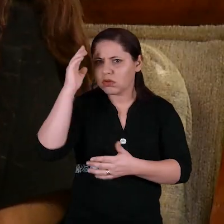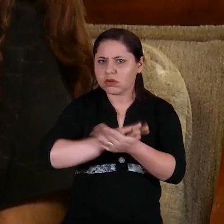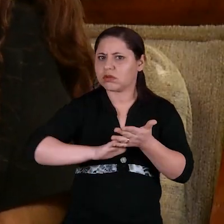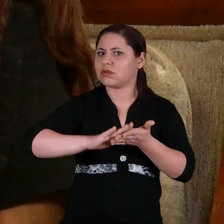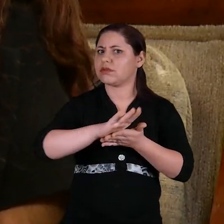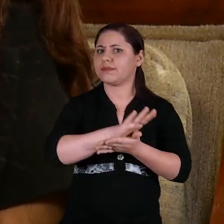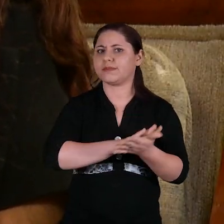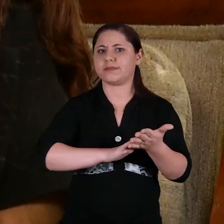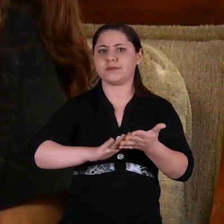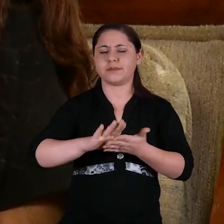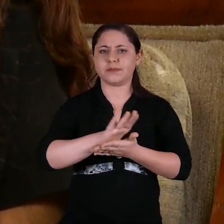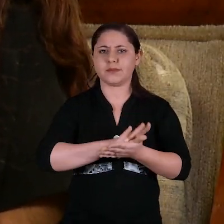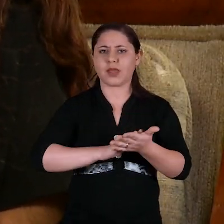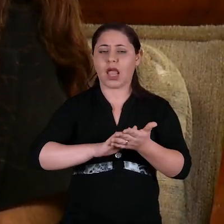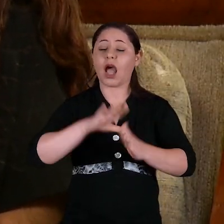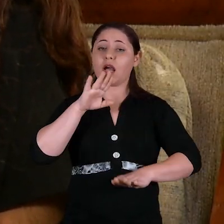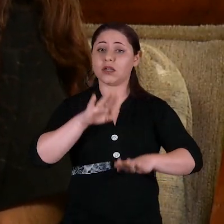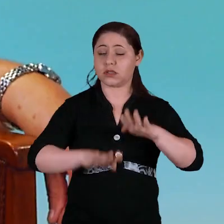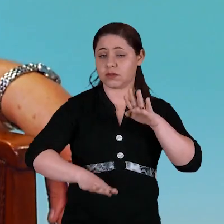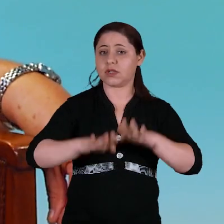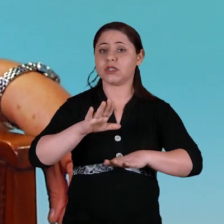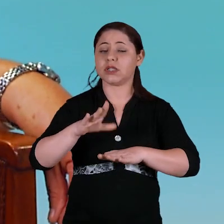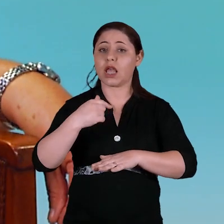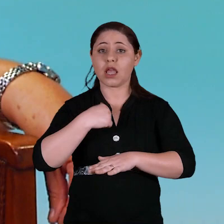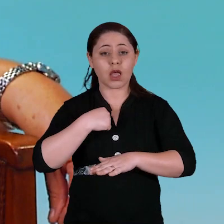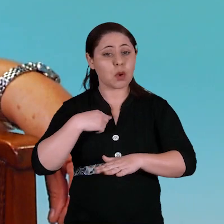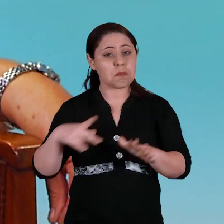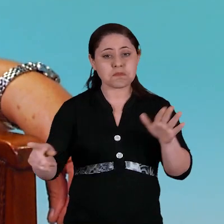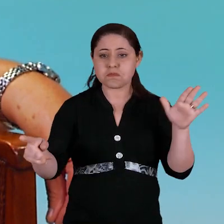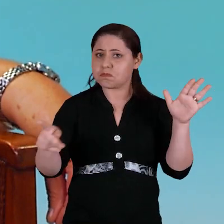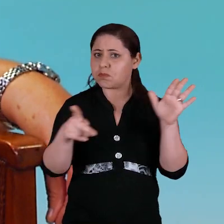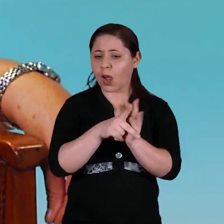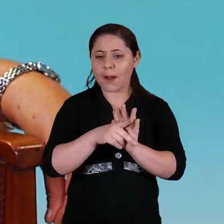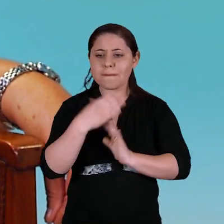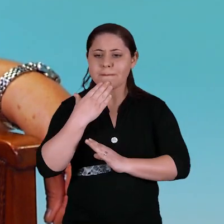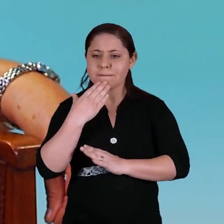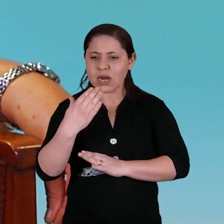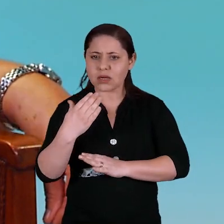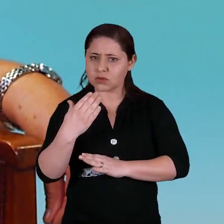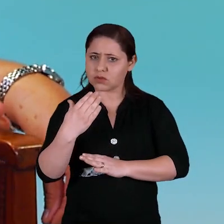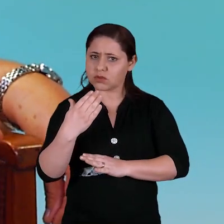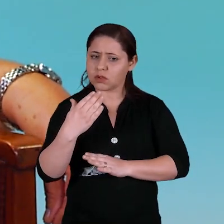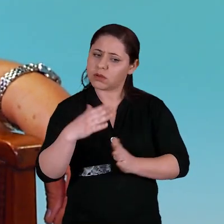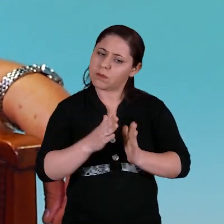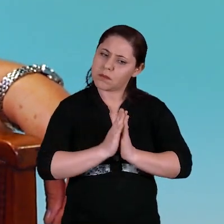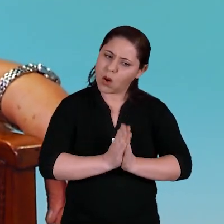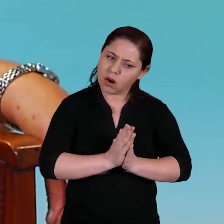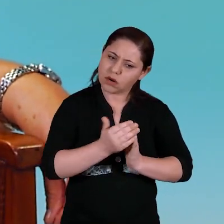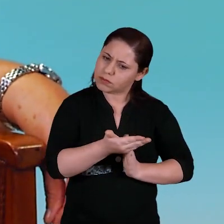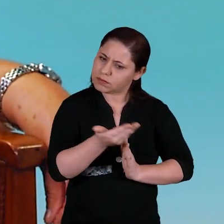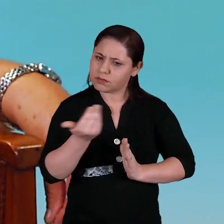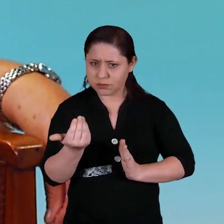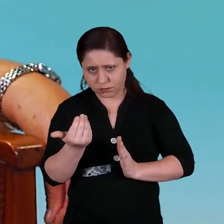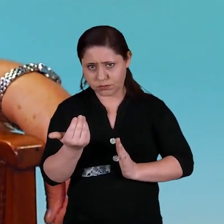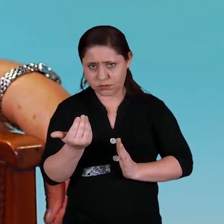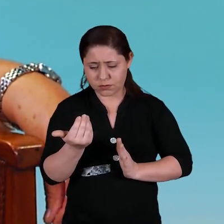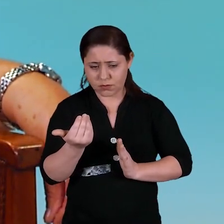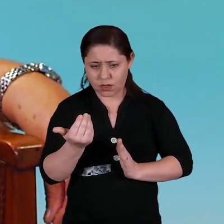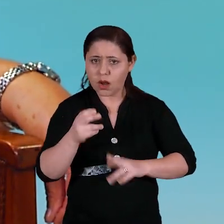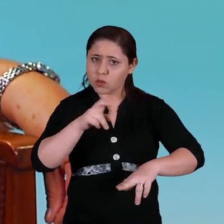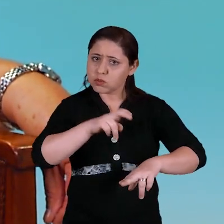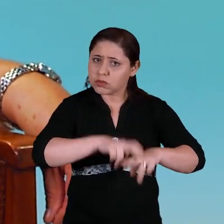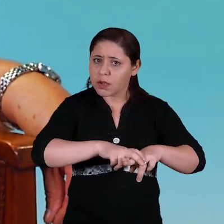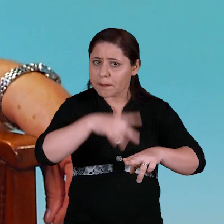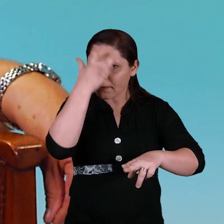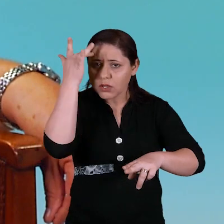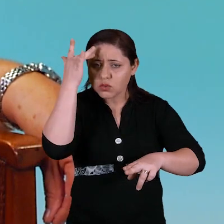essa? Né? Então, muitas vezes, eu mesma, sabe, solicito, por favor, dá o seu lugar aqui